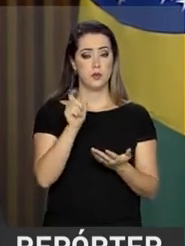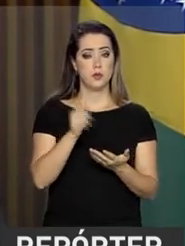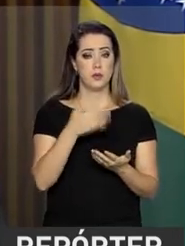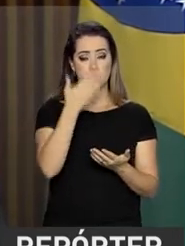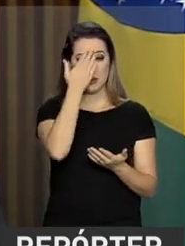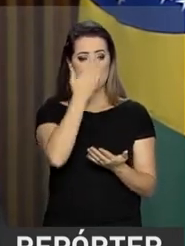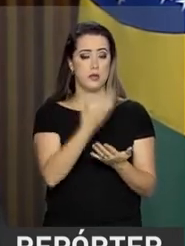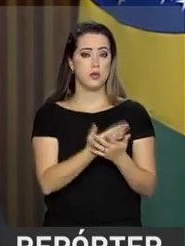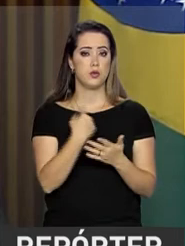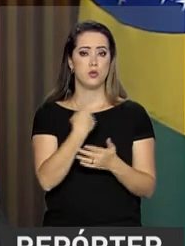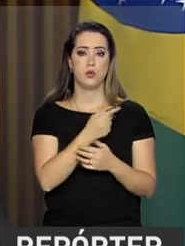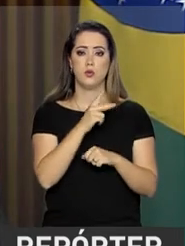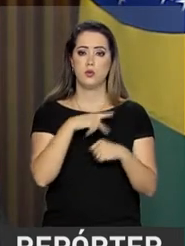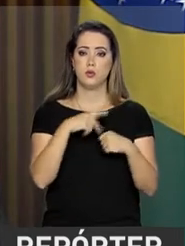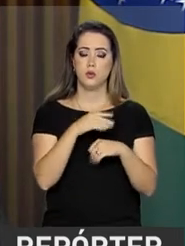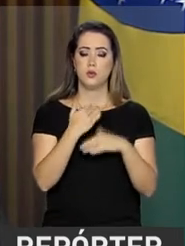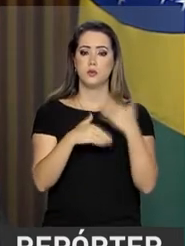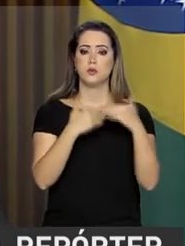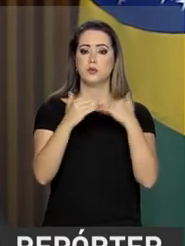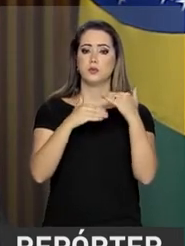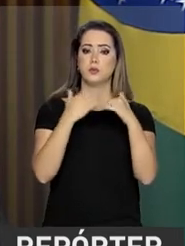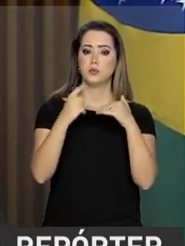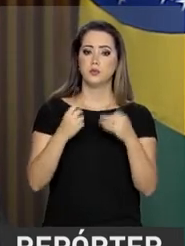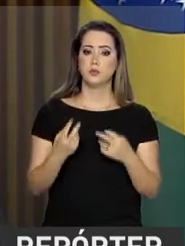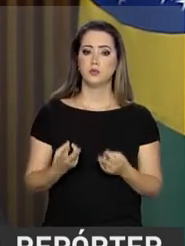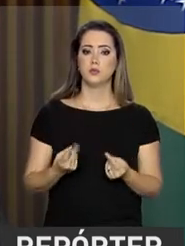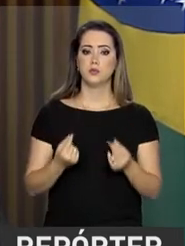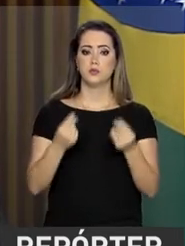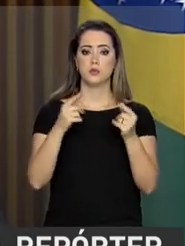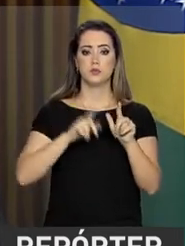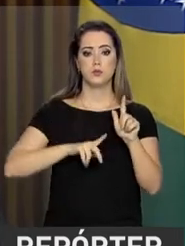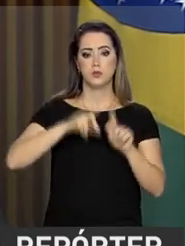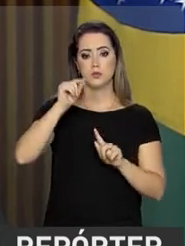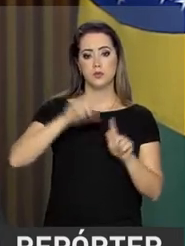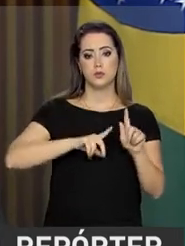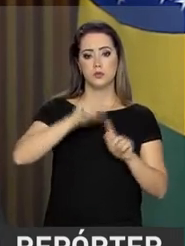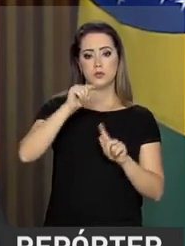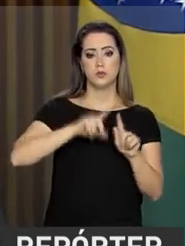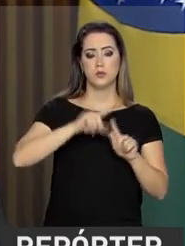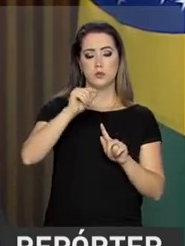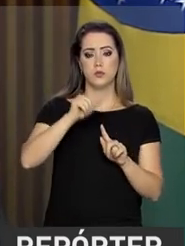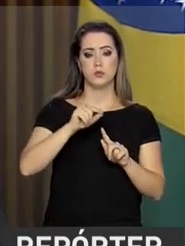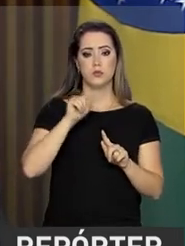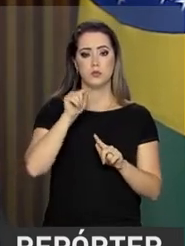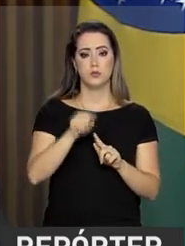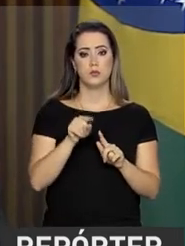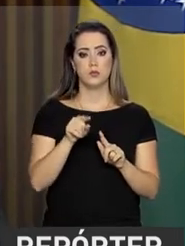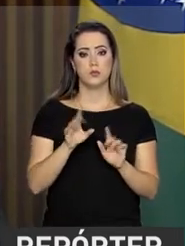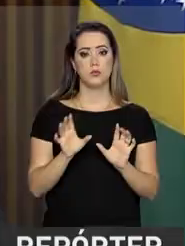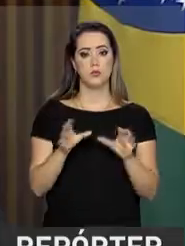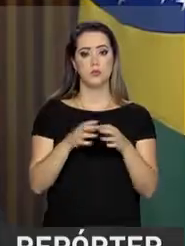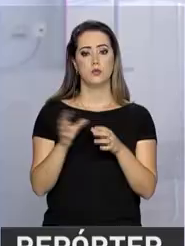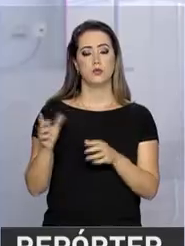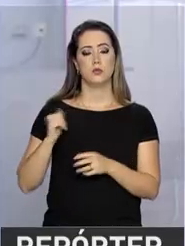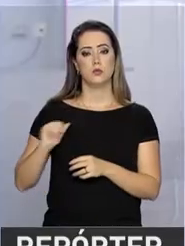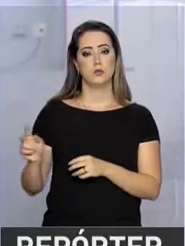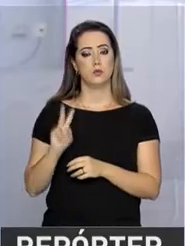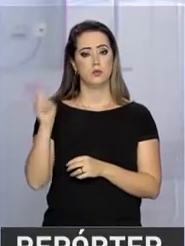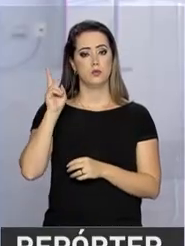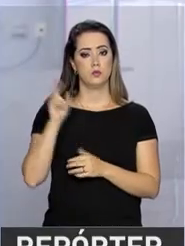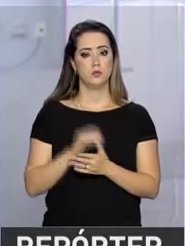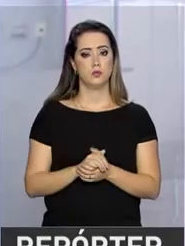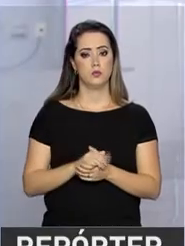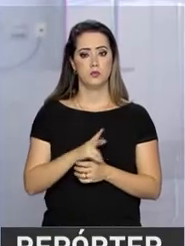que gera os patamares recordes têm sido obtidos pela pela bolsa de valores o